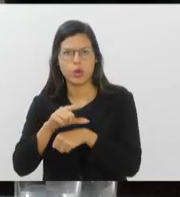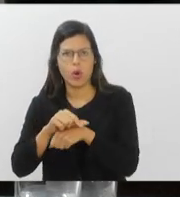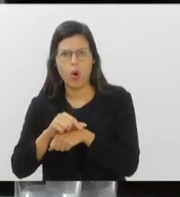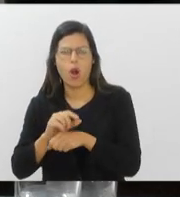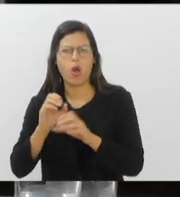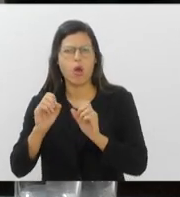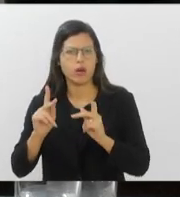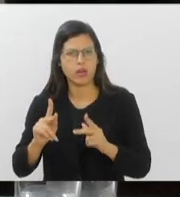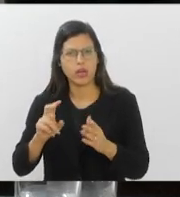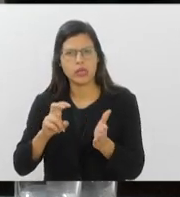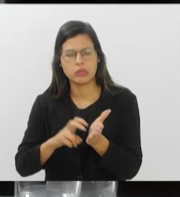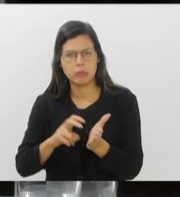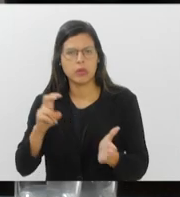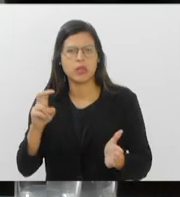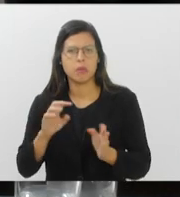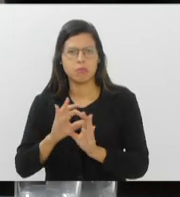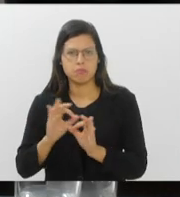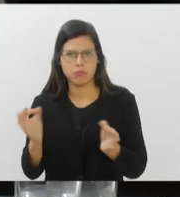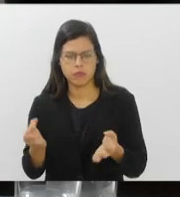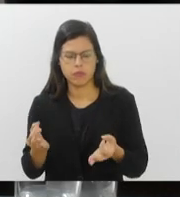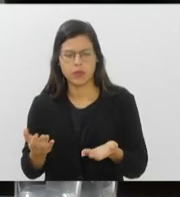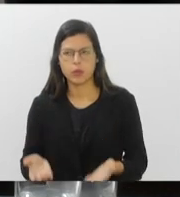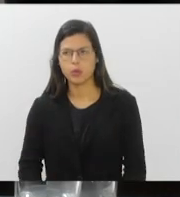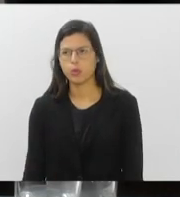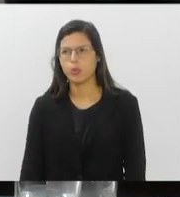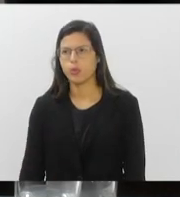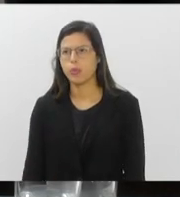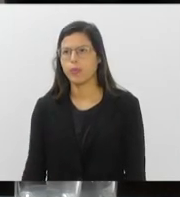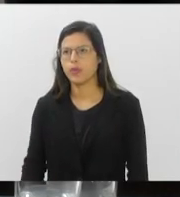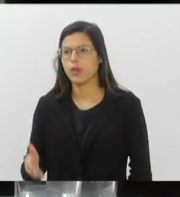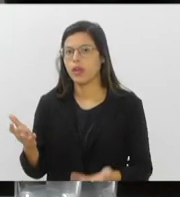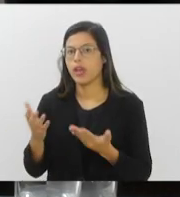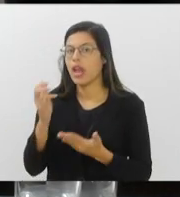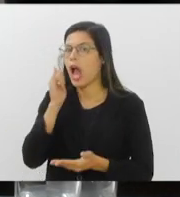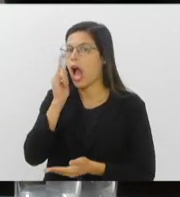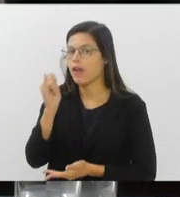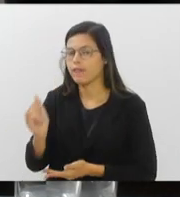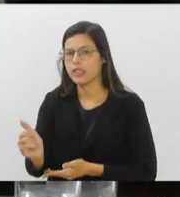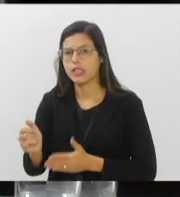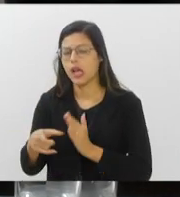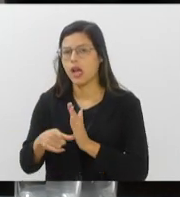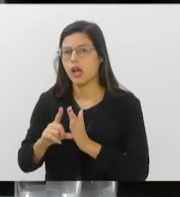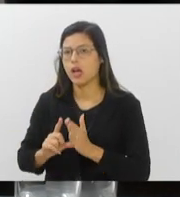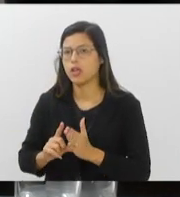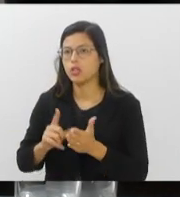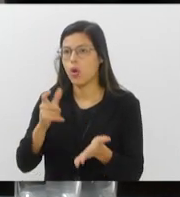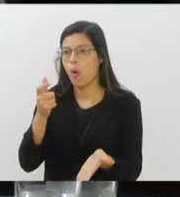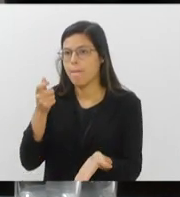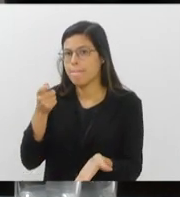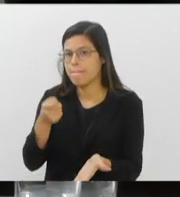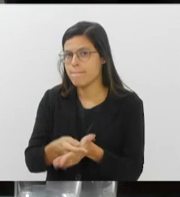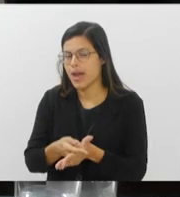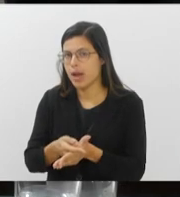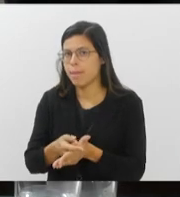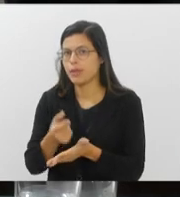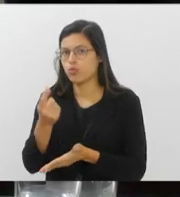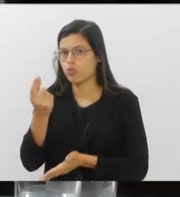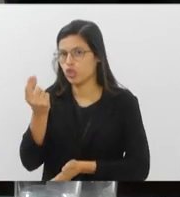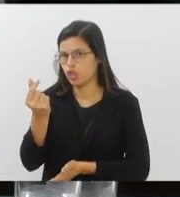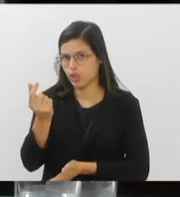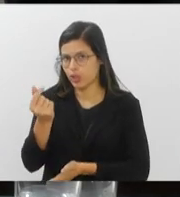era de manhã. Agora, eu queria lhe comunicar previamente que o pagamento é em dinheiro ou